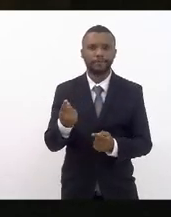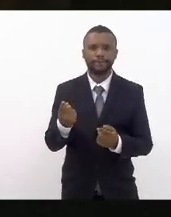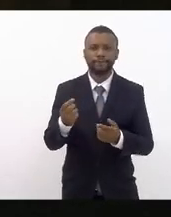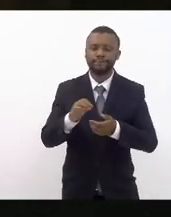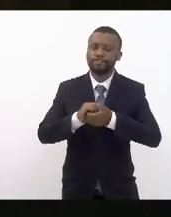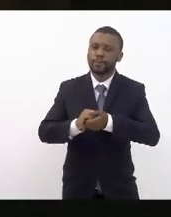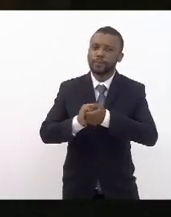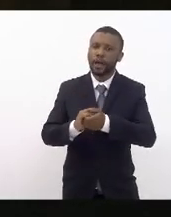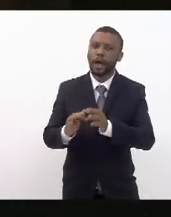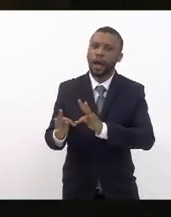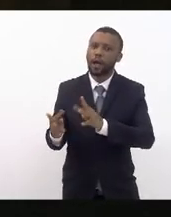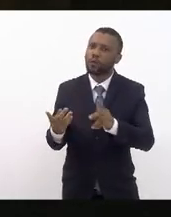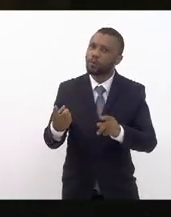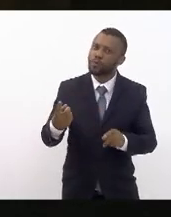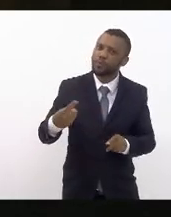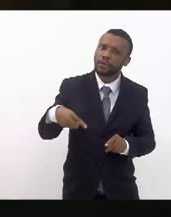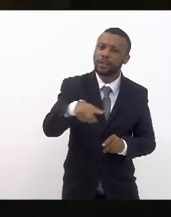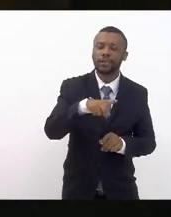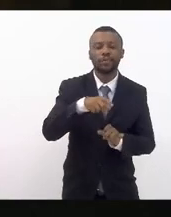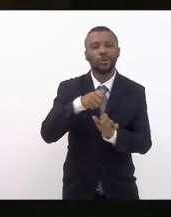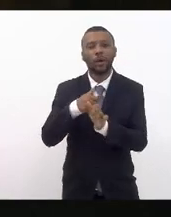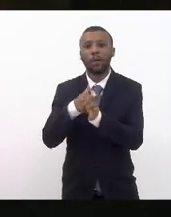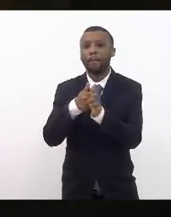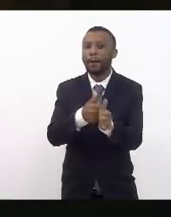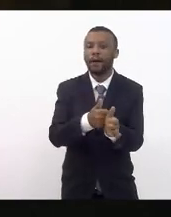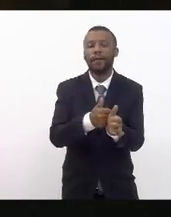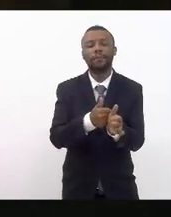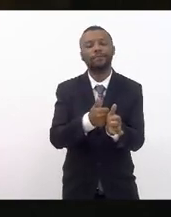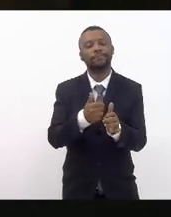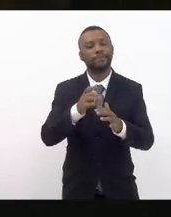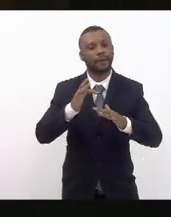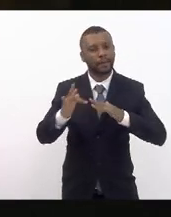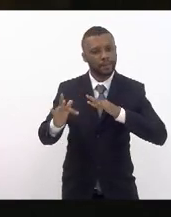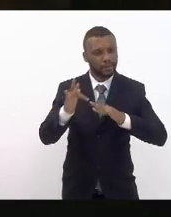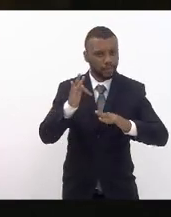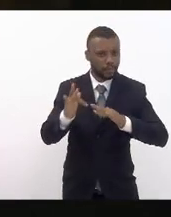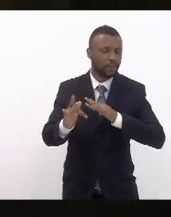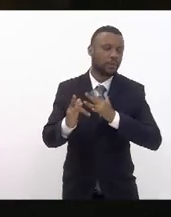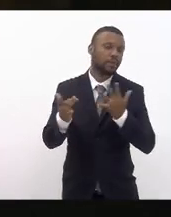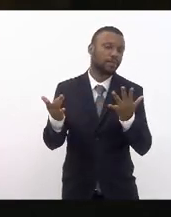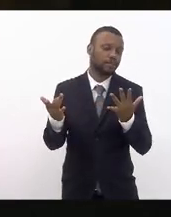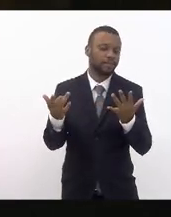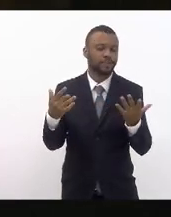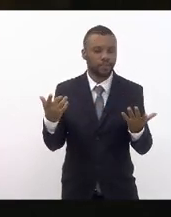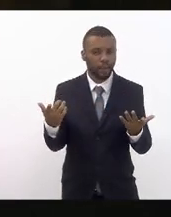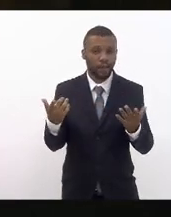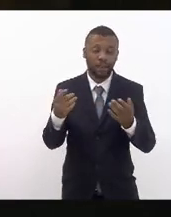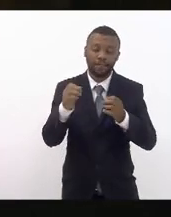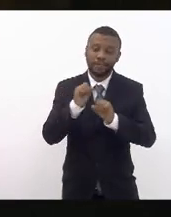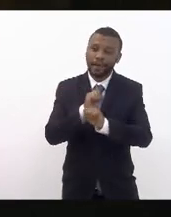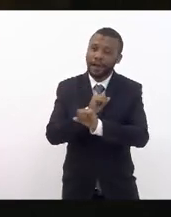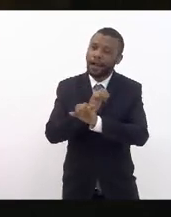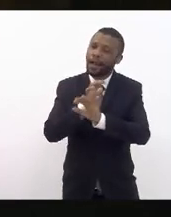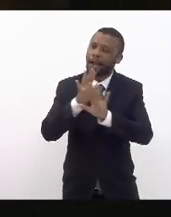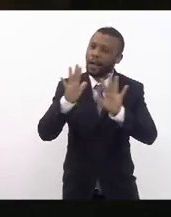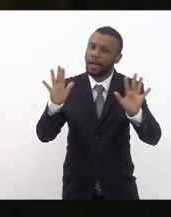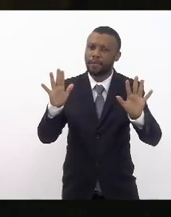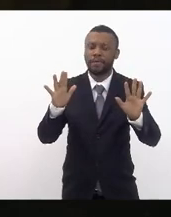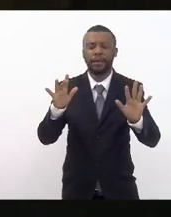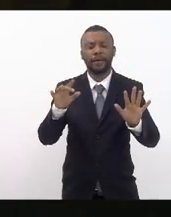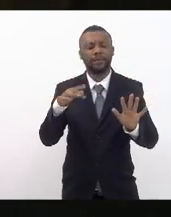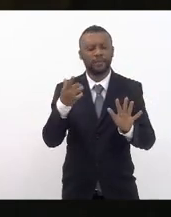nos acompanham pelas redes sociais. Sem sombra de dúvidas,